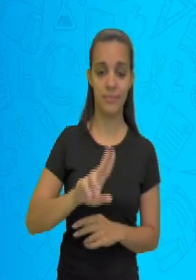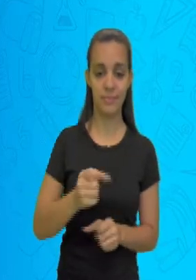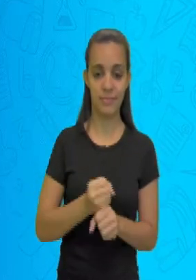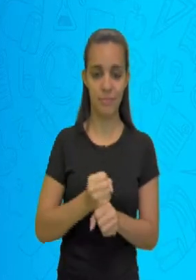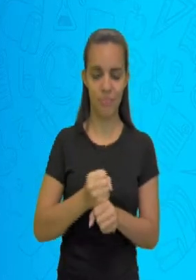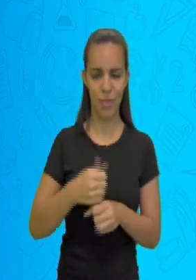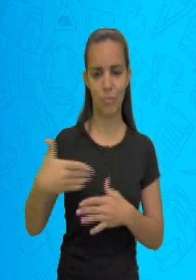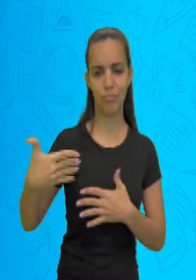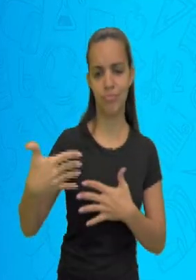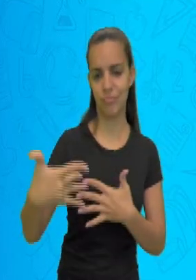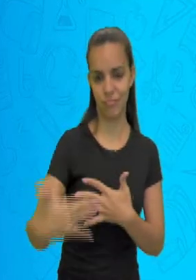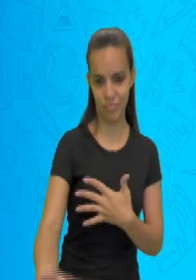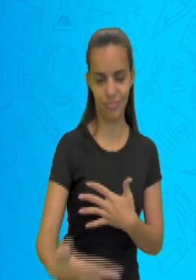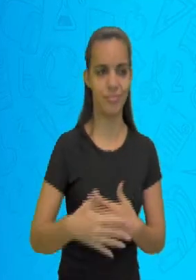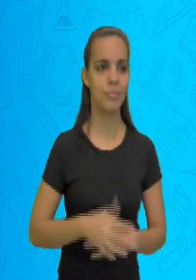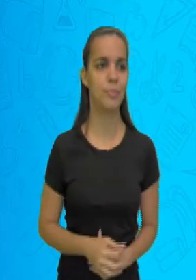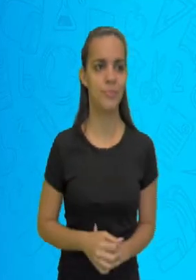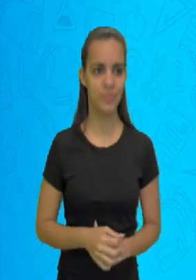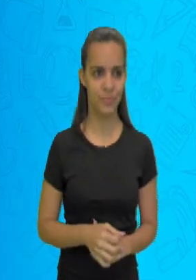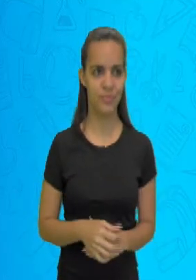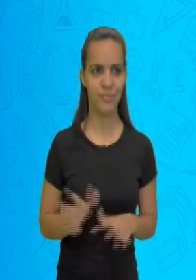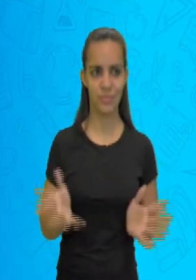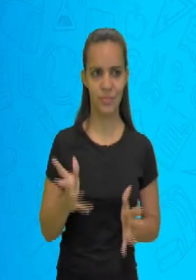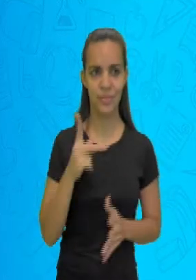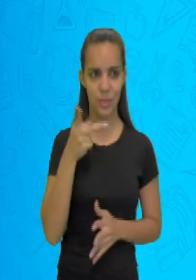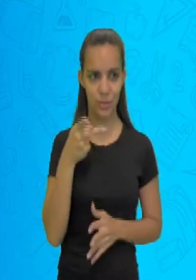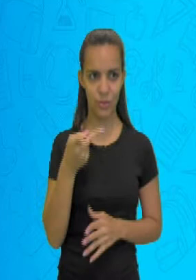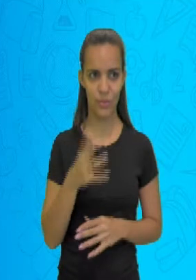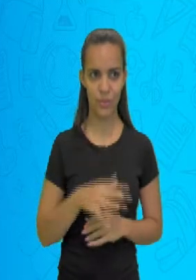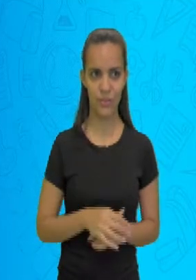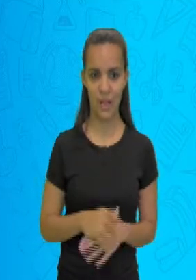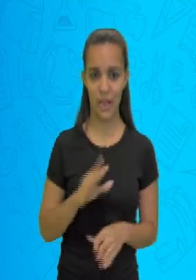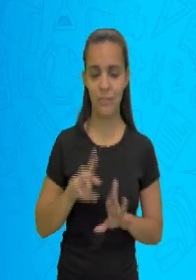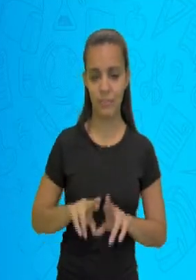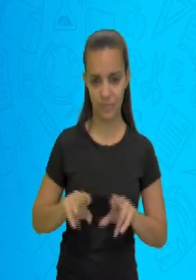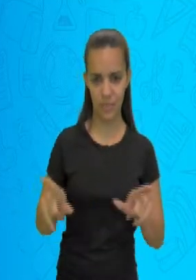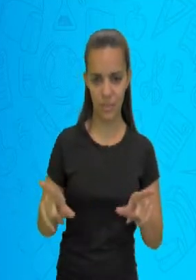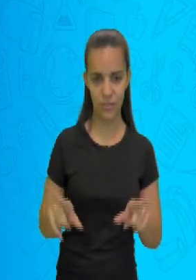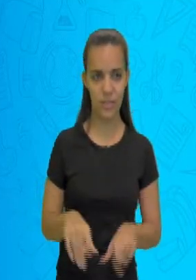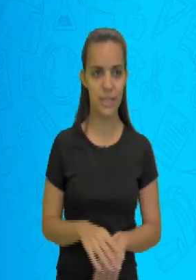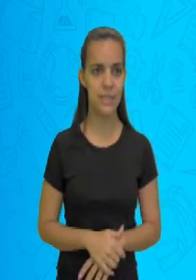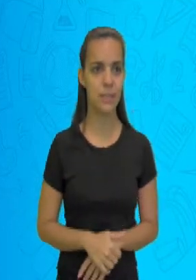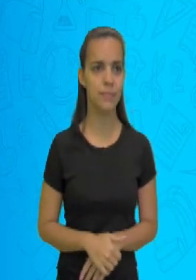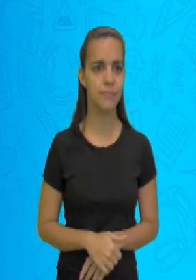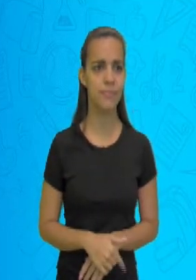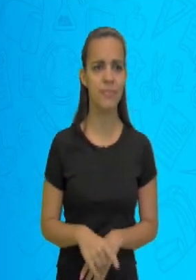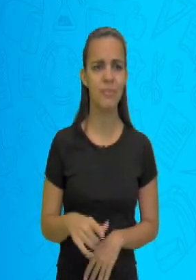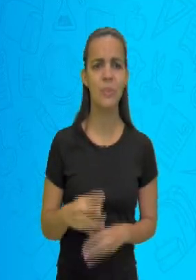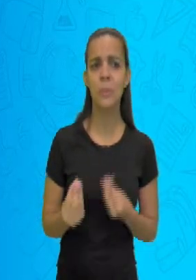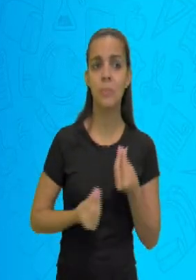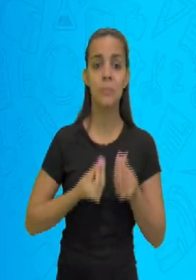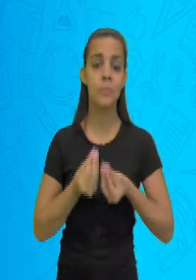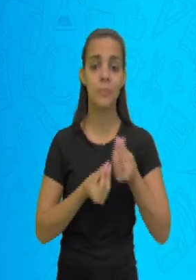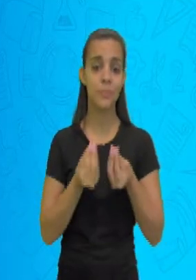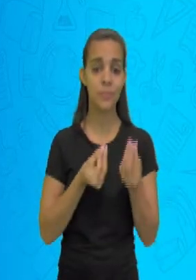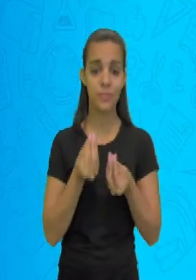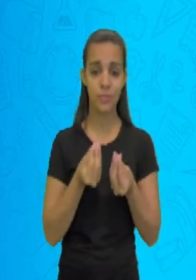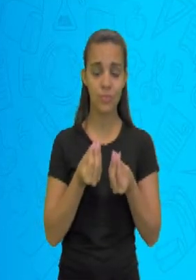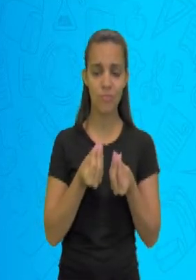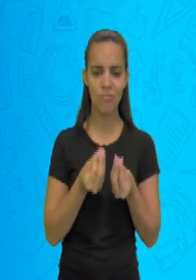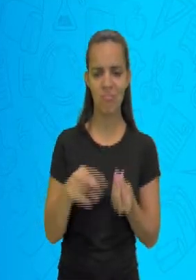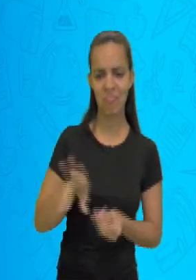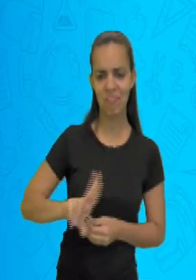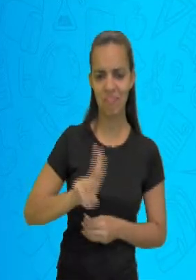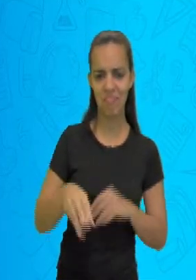Mas eles são diferentes e hoje nós vamos falar um pouco mais sobre essa diferença. E como utilizá-los no nosso dia a dia.